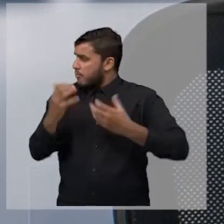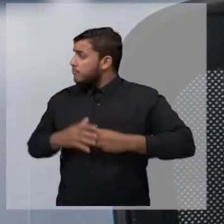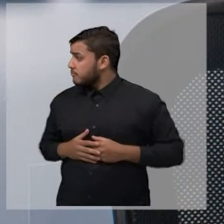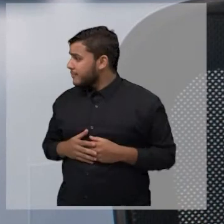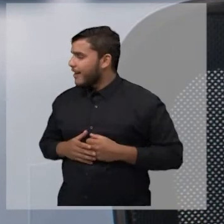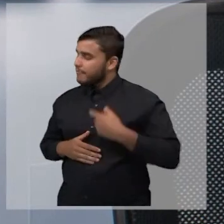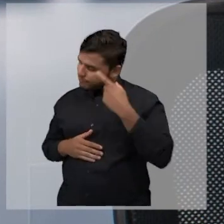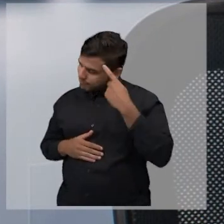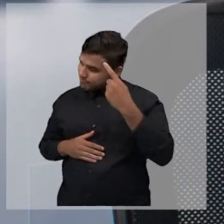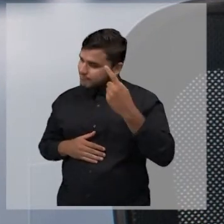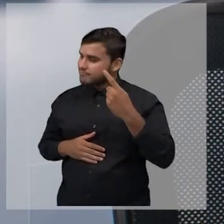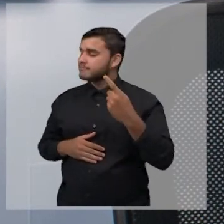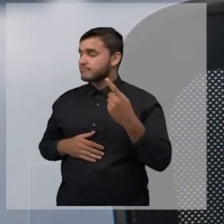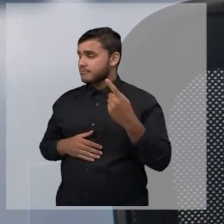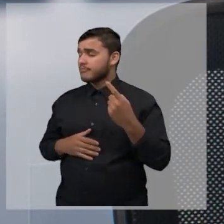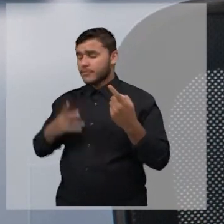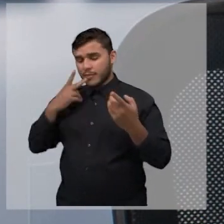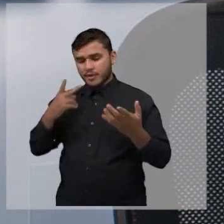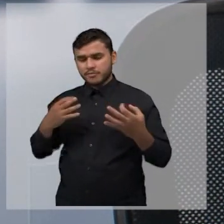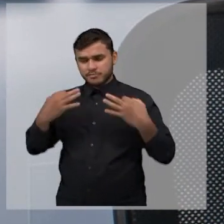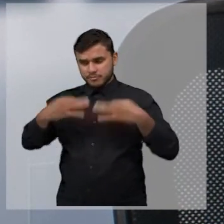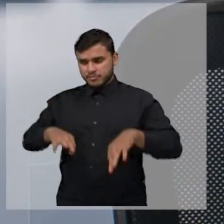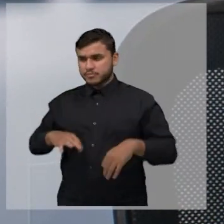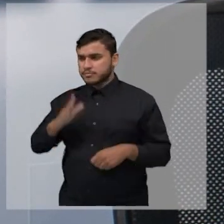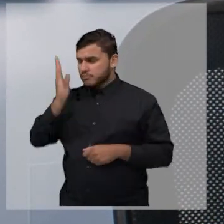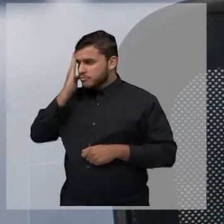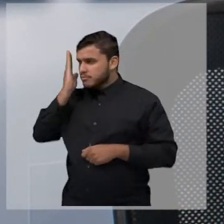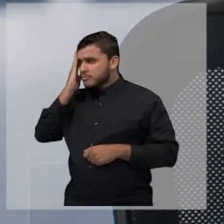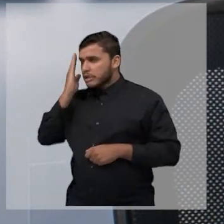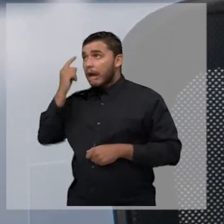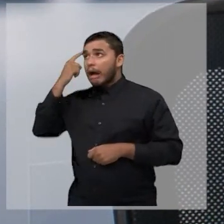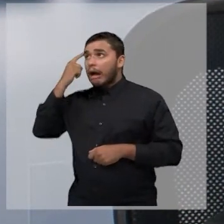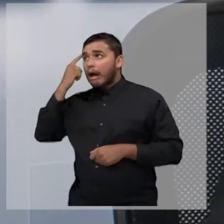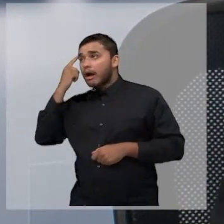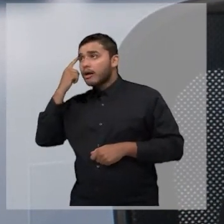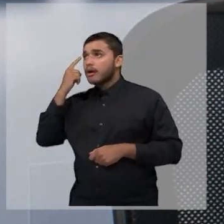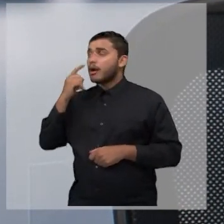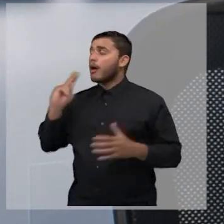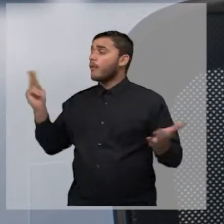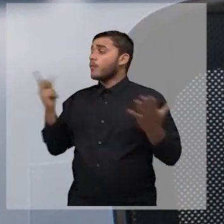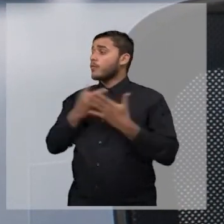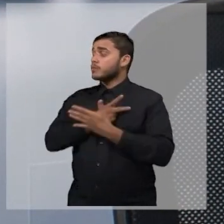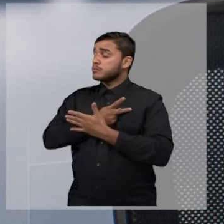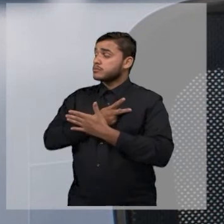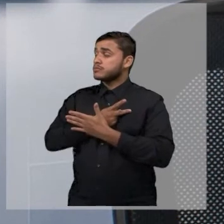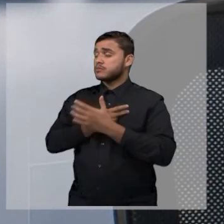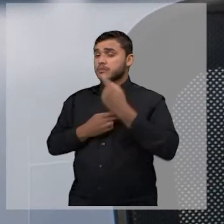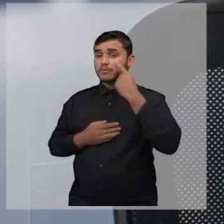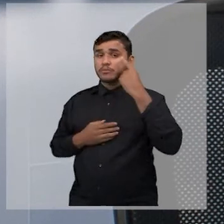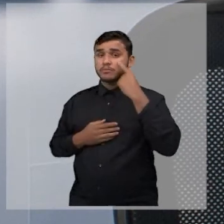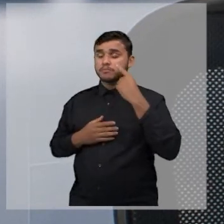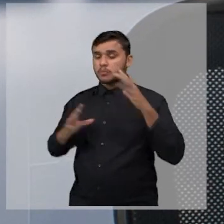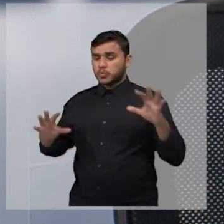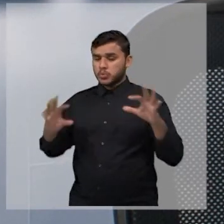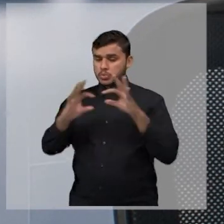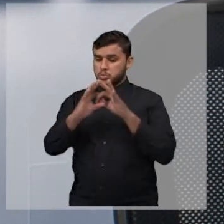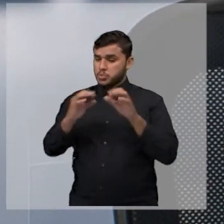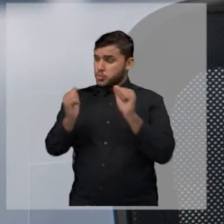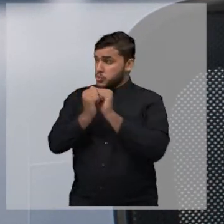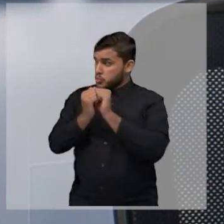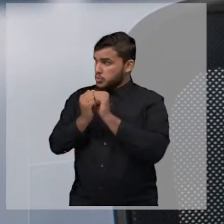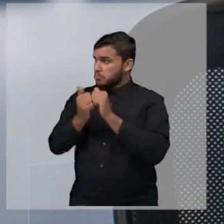como eu disse em programas anteriores, eu não ficaria surpreso se num processo de estreitamento